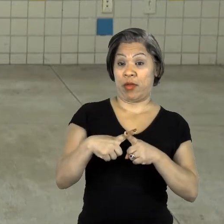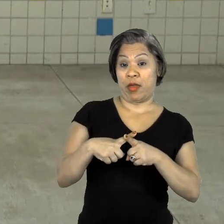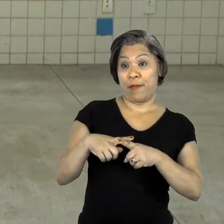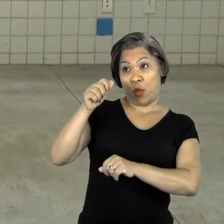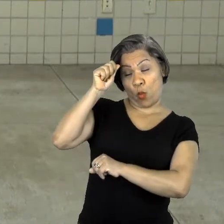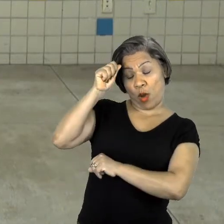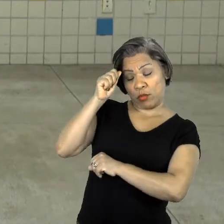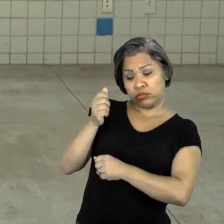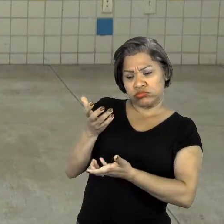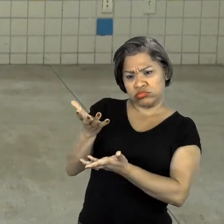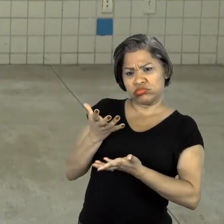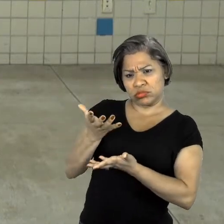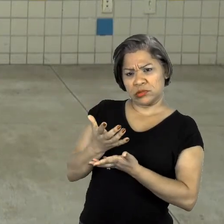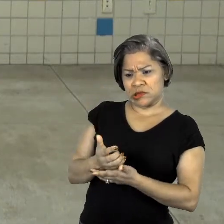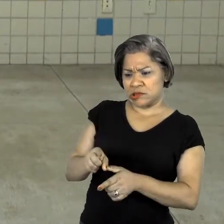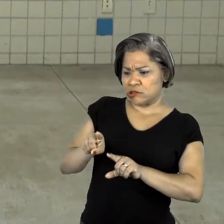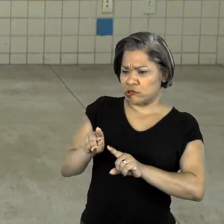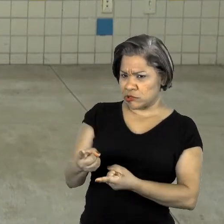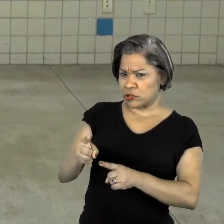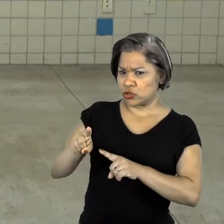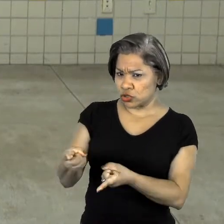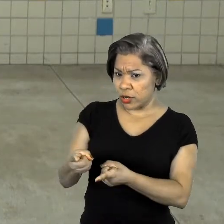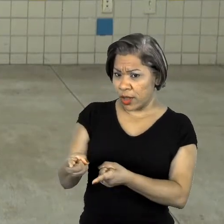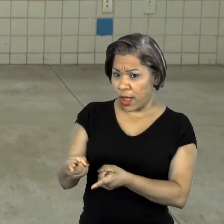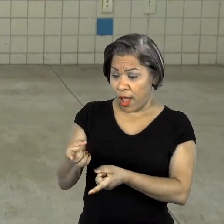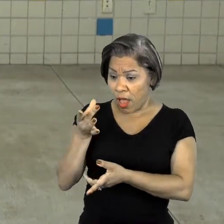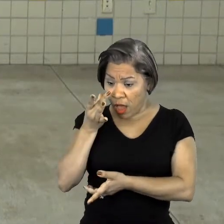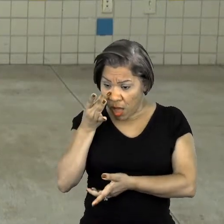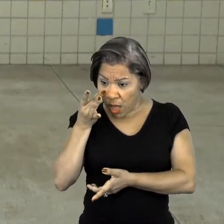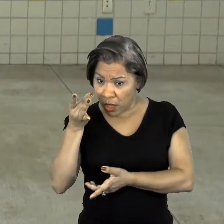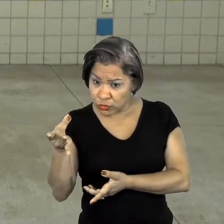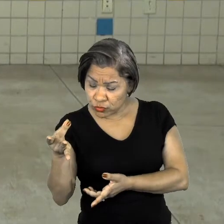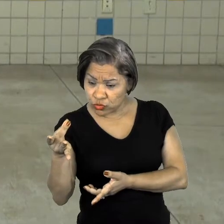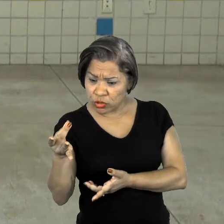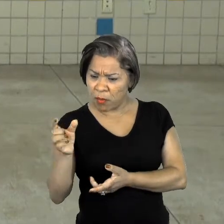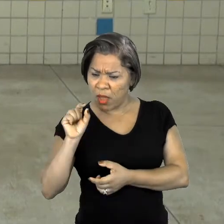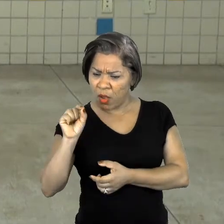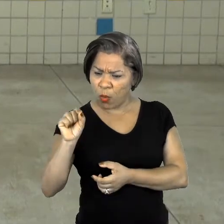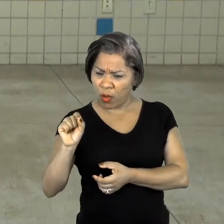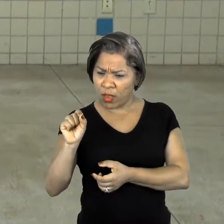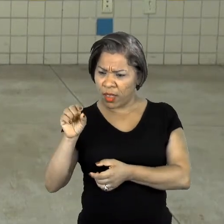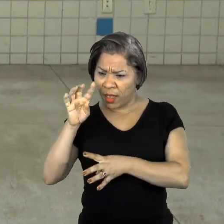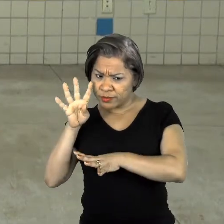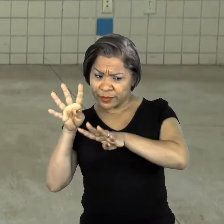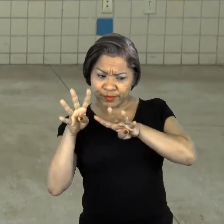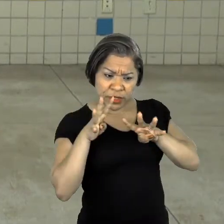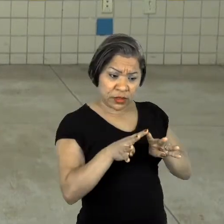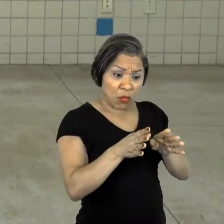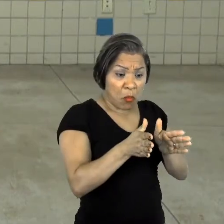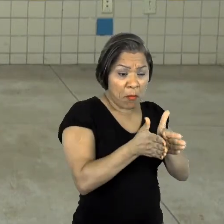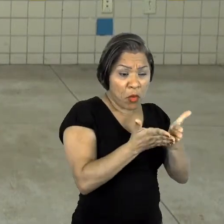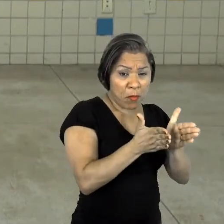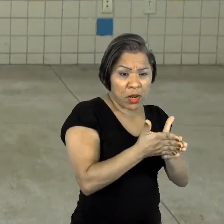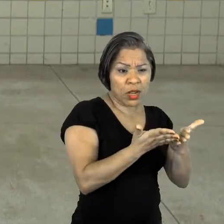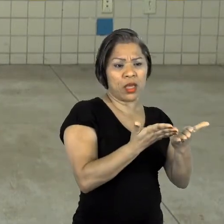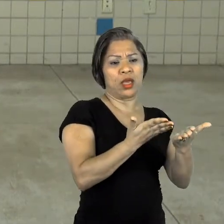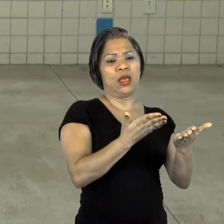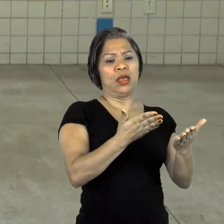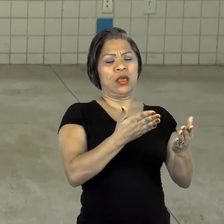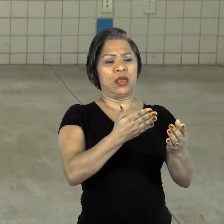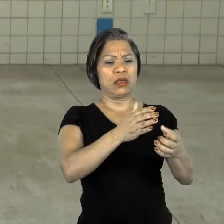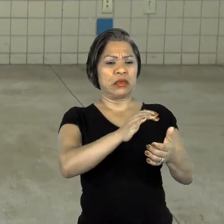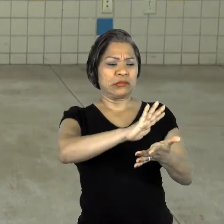a atenção para a pobreza, para a discriminação, para as necessidades